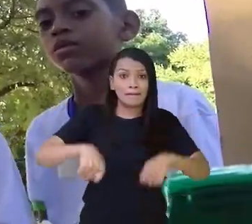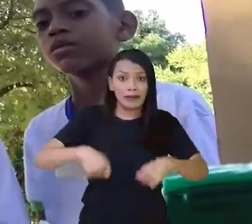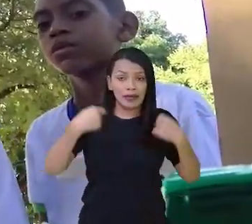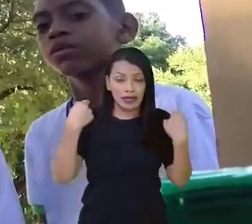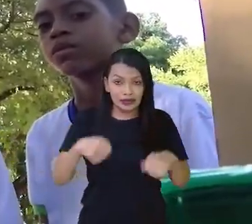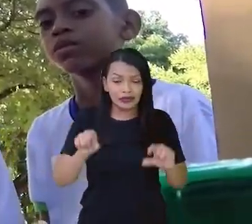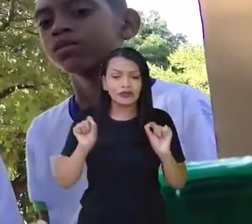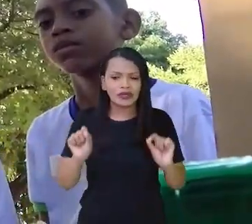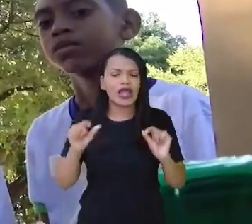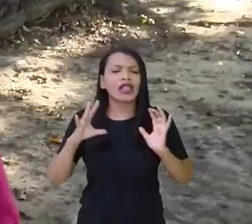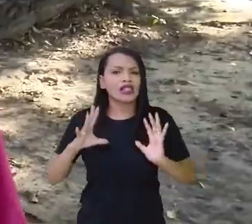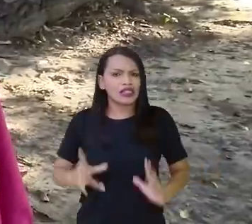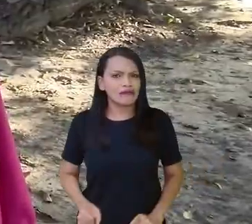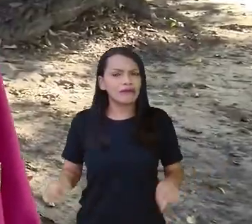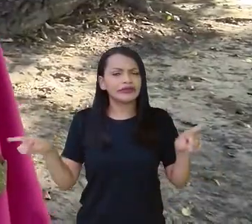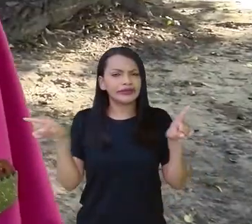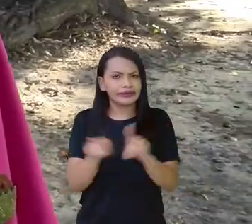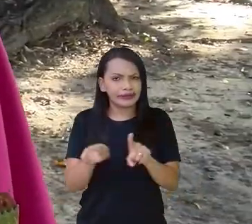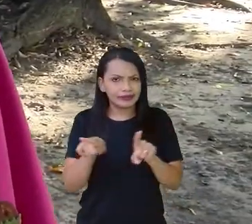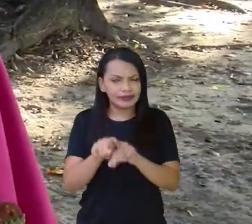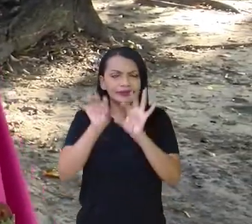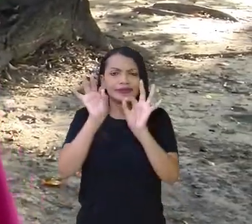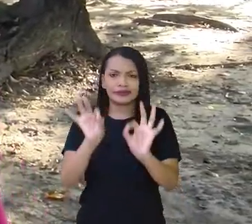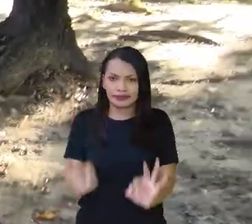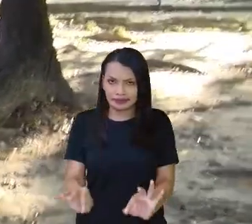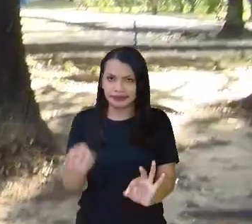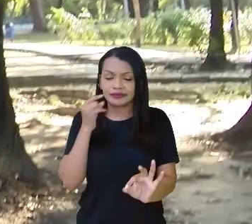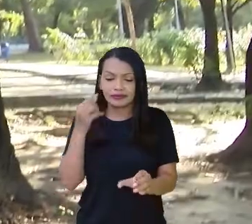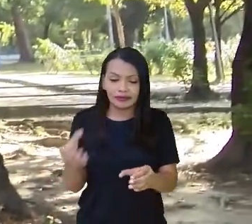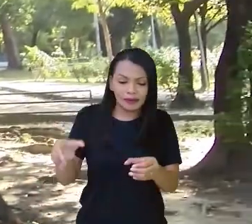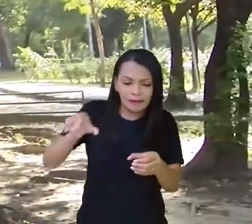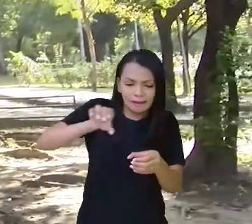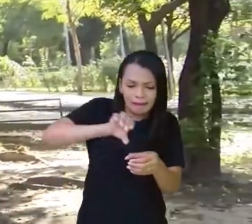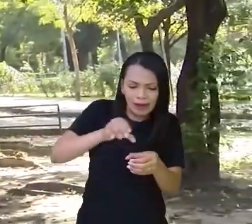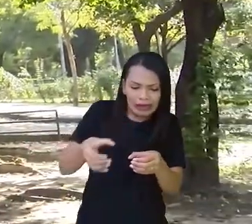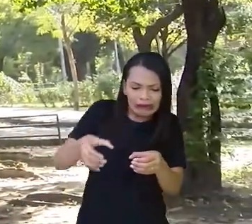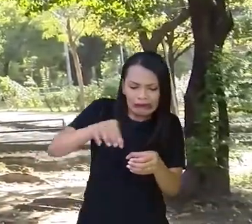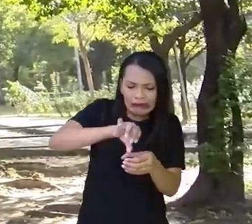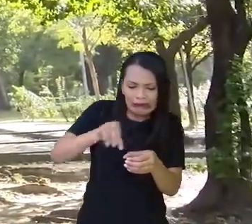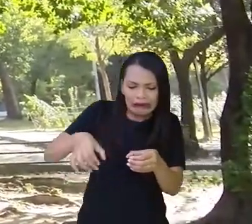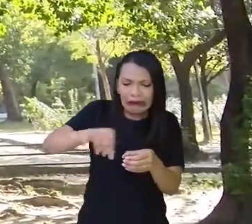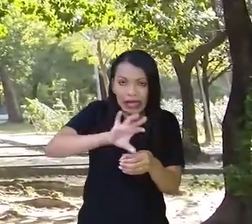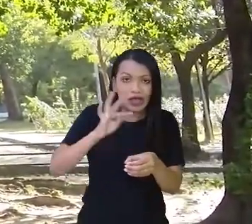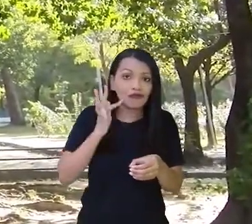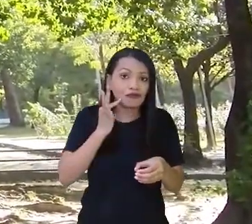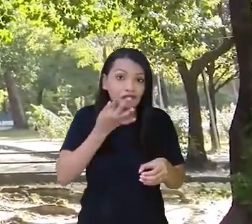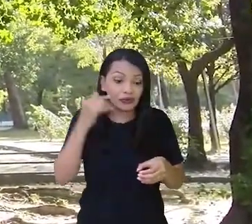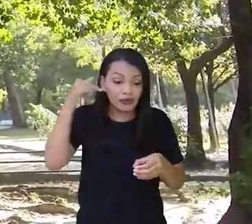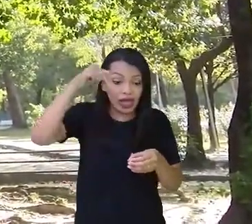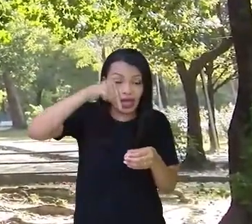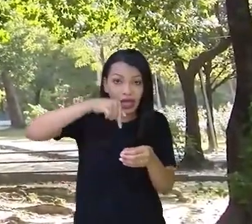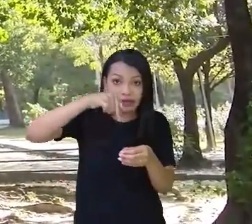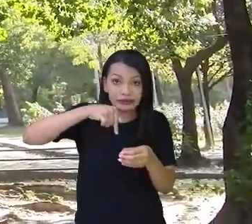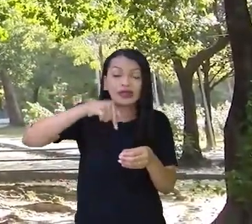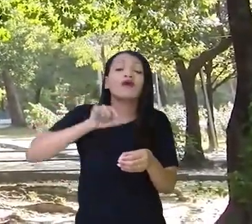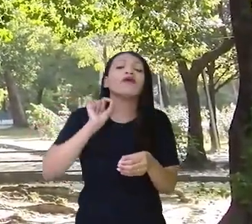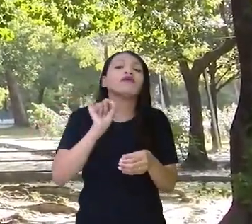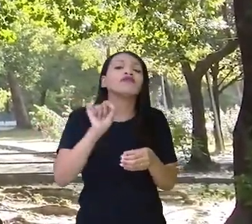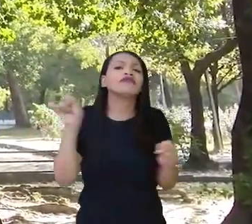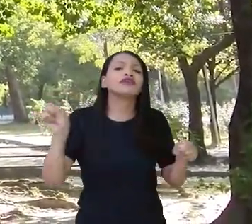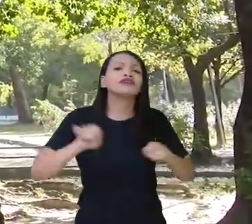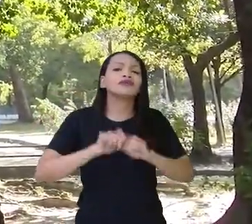de higiene também. Depois de eu ter colocado as minhas frutas aqui dentro, o que é que eu vou